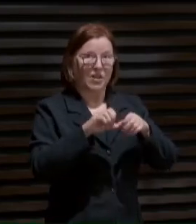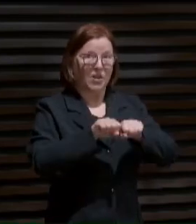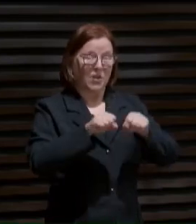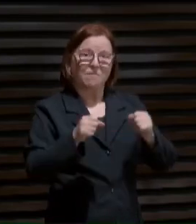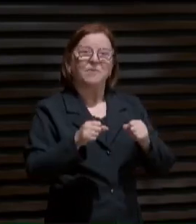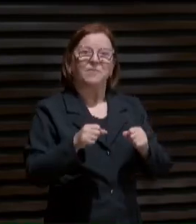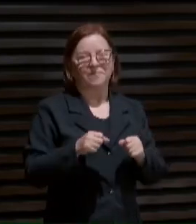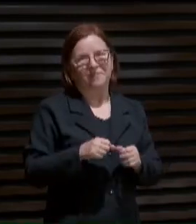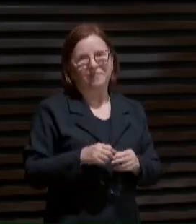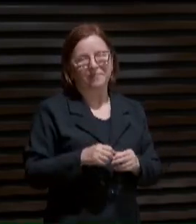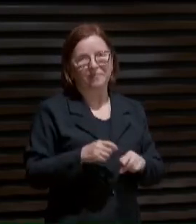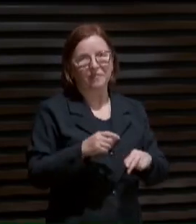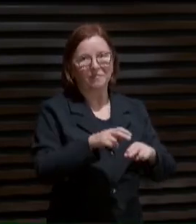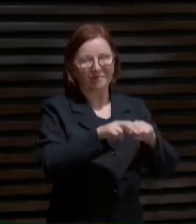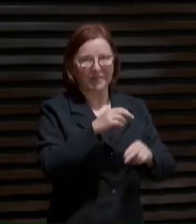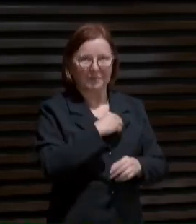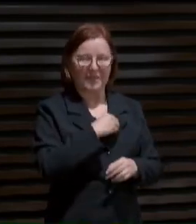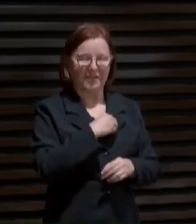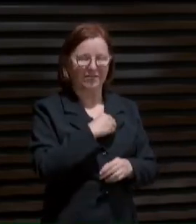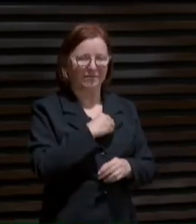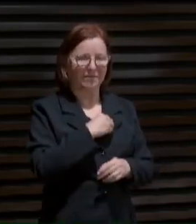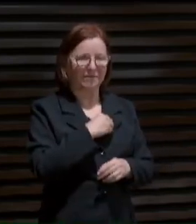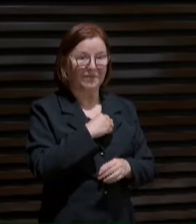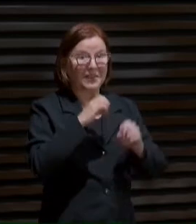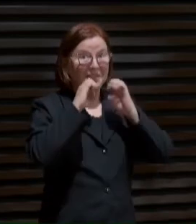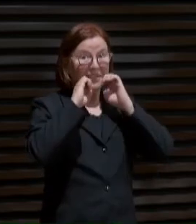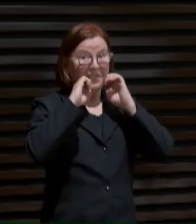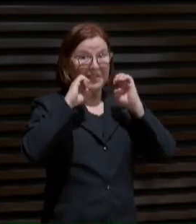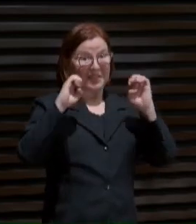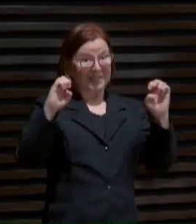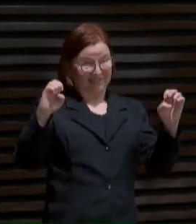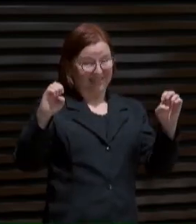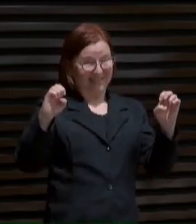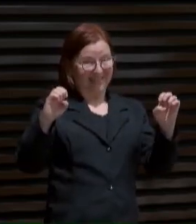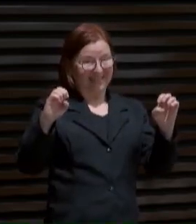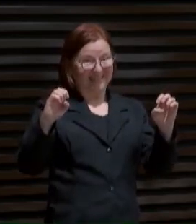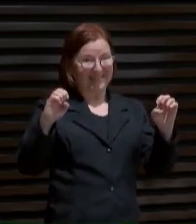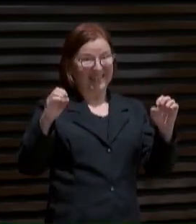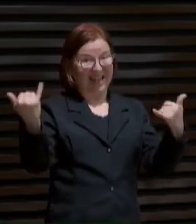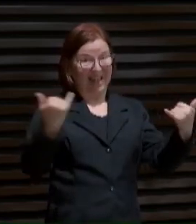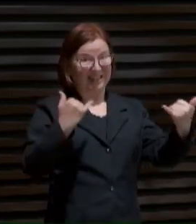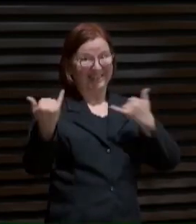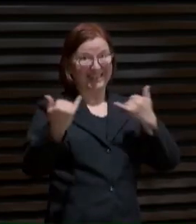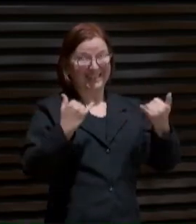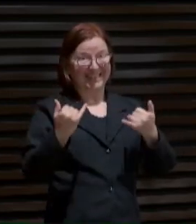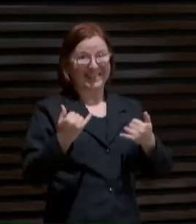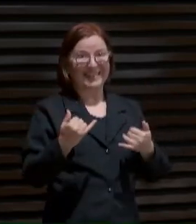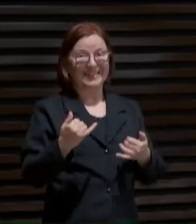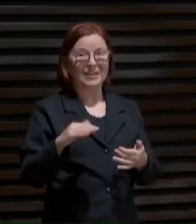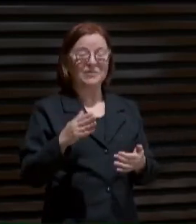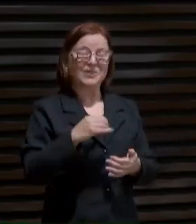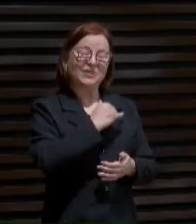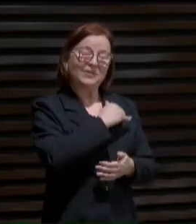novamente ao ler as escrituras nós vemos o evangelho chegando até nós quando o senhor Jesus quando o